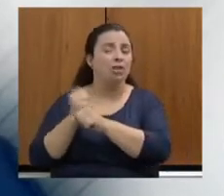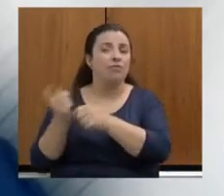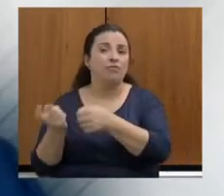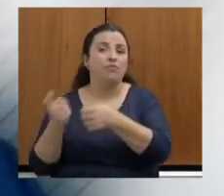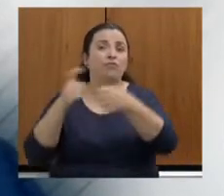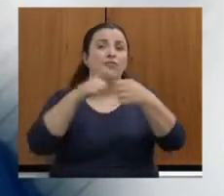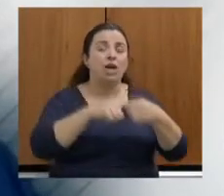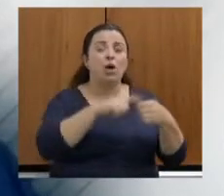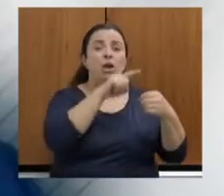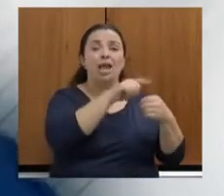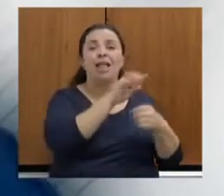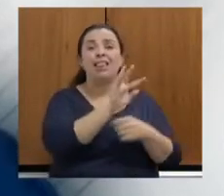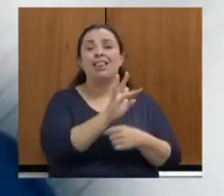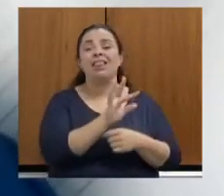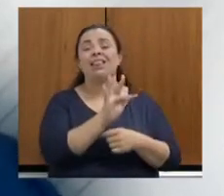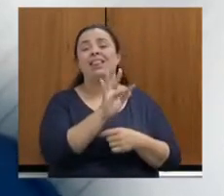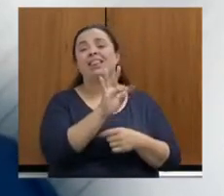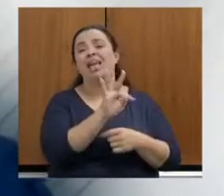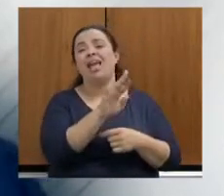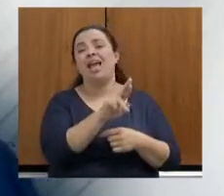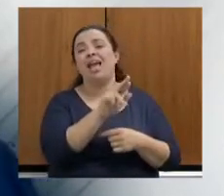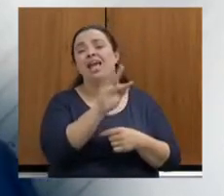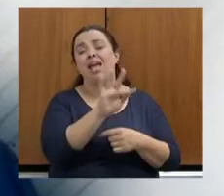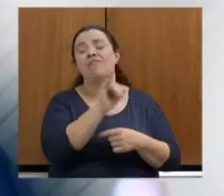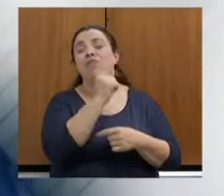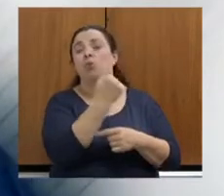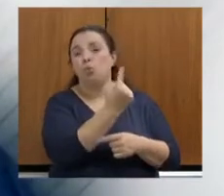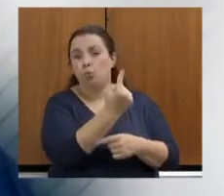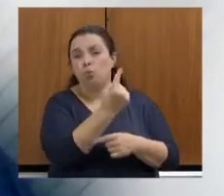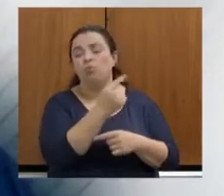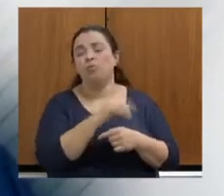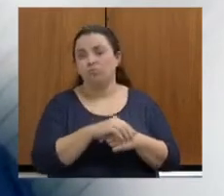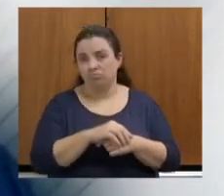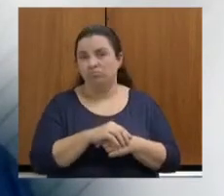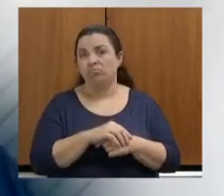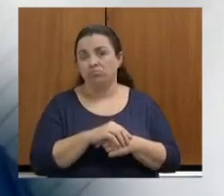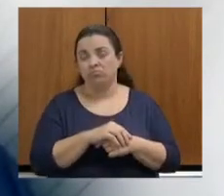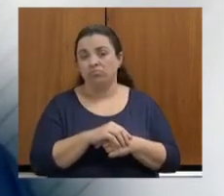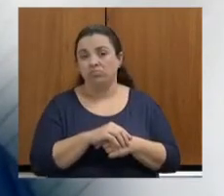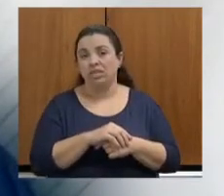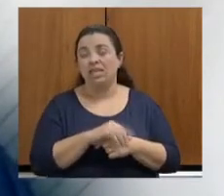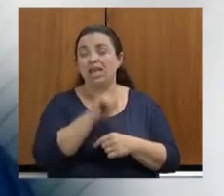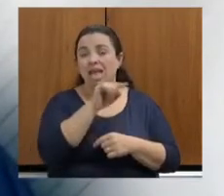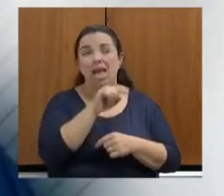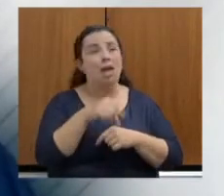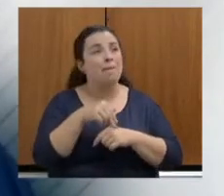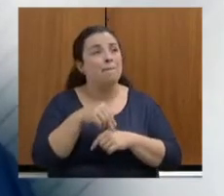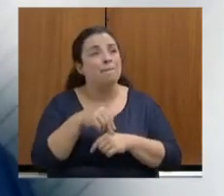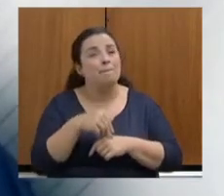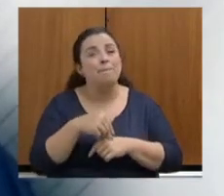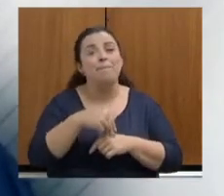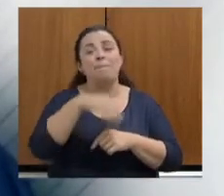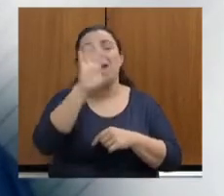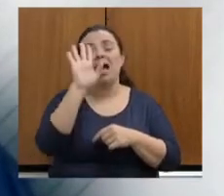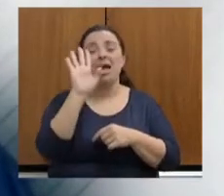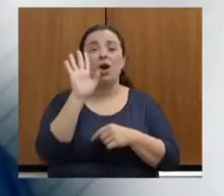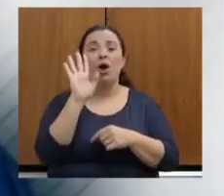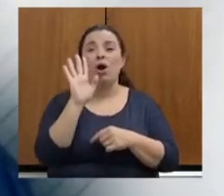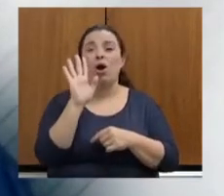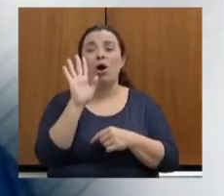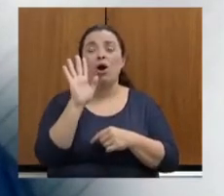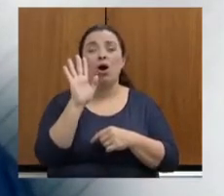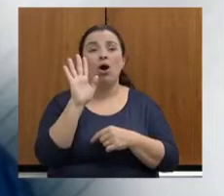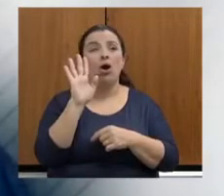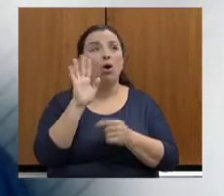Regional Federal da 1ª região que é o Tribunal Regional Federal com maior nível de